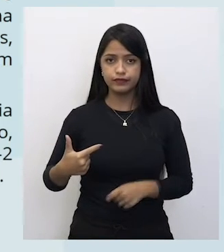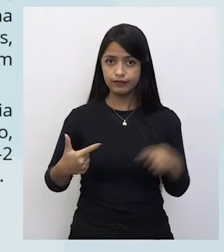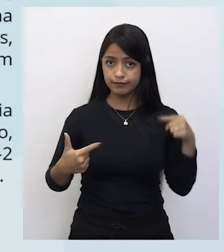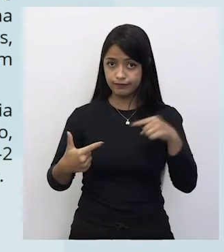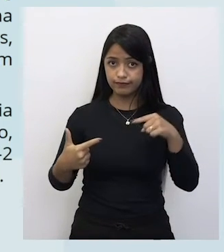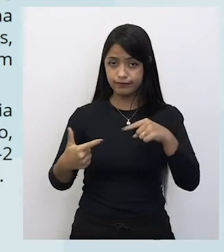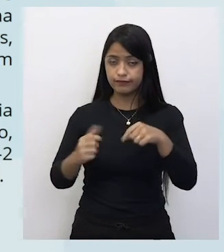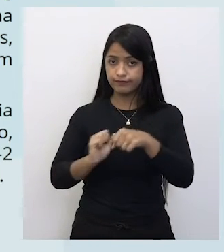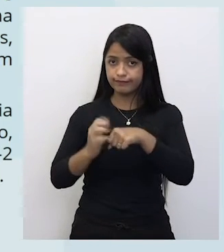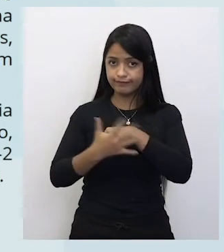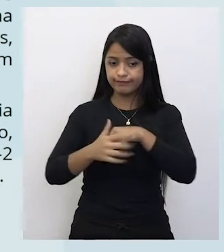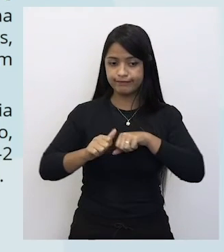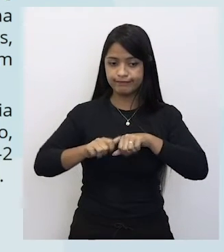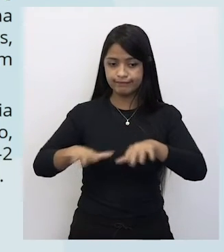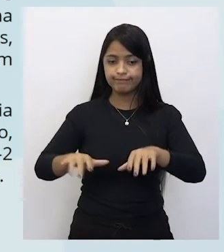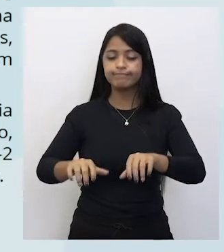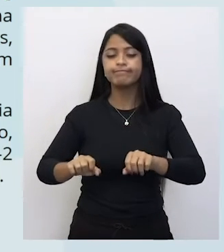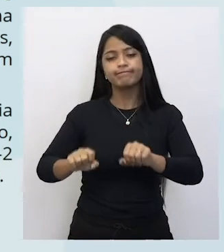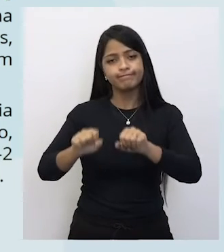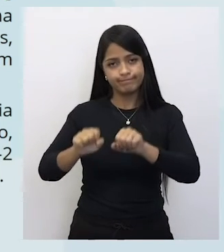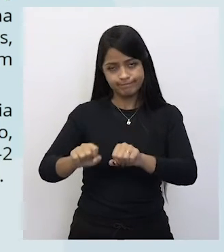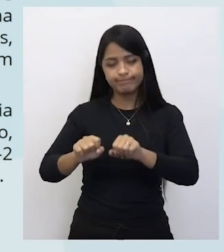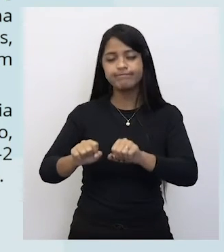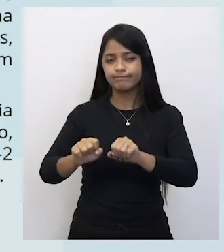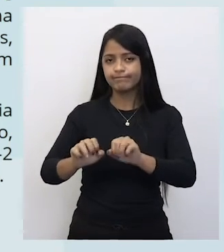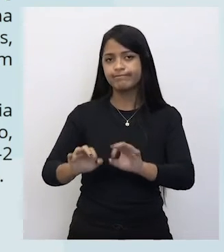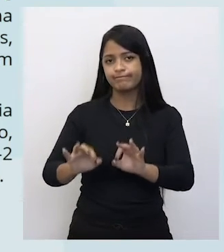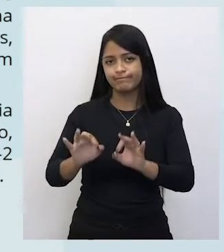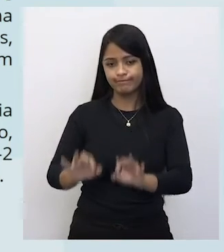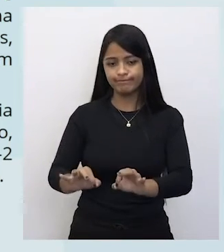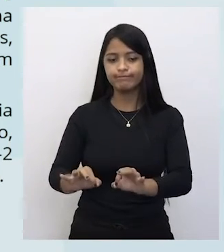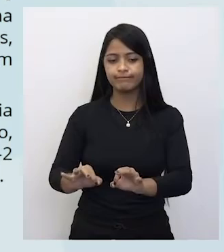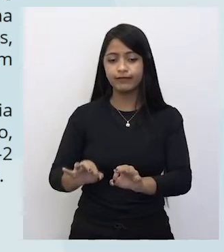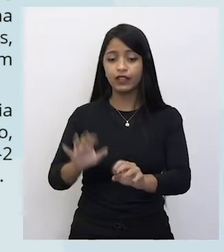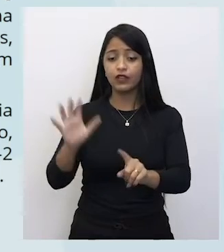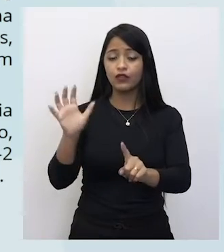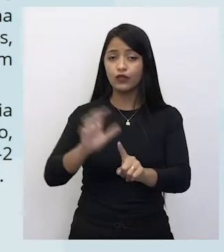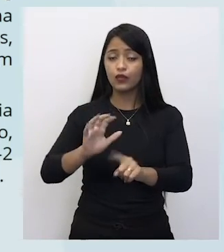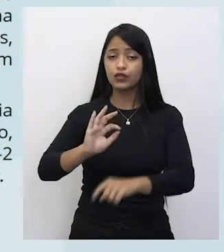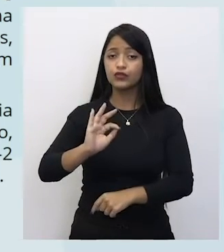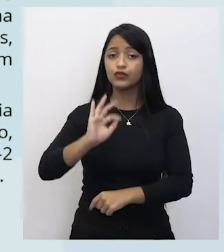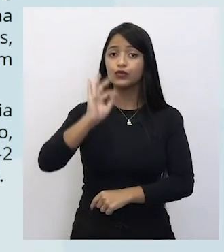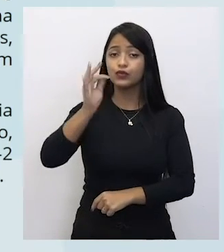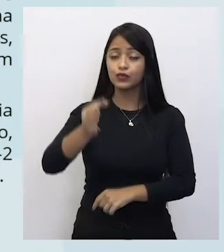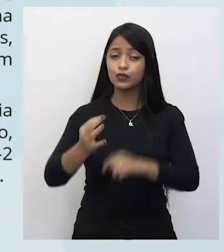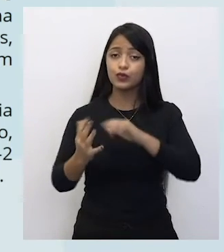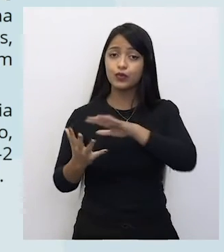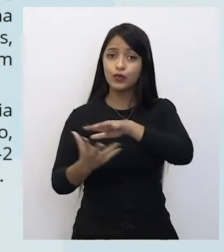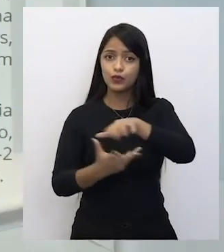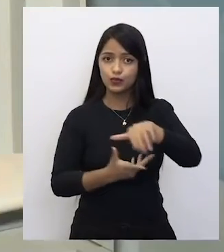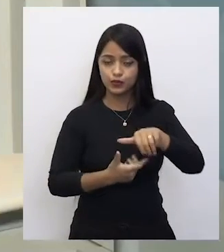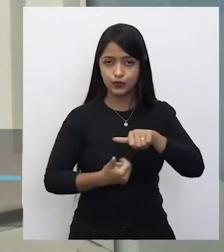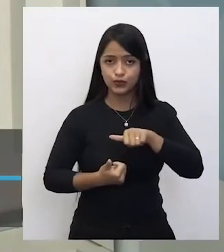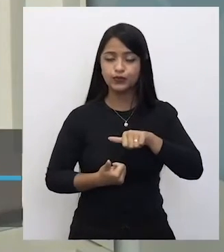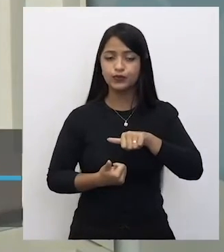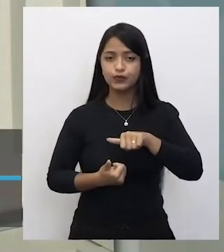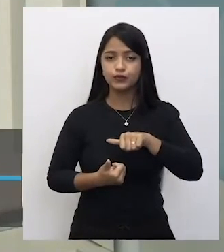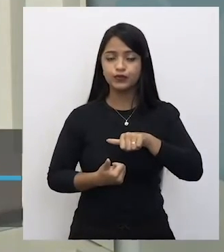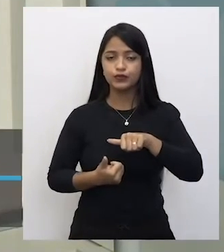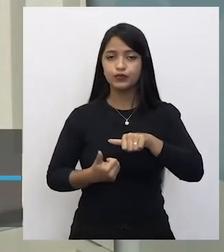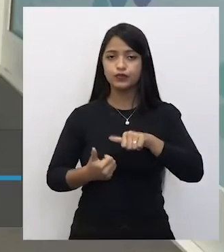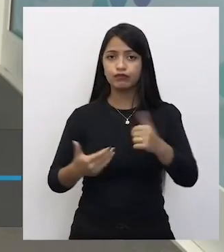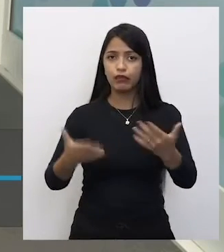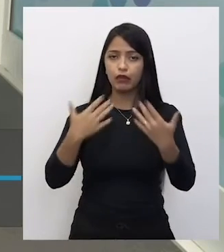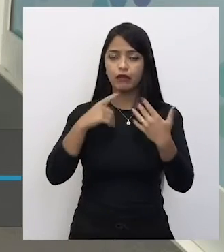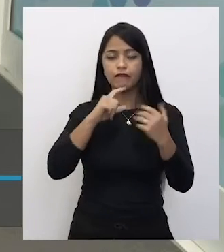apontam que o SARS-CoV-2 pode exercer papel importante no futuro do nosso planeta. Do clima do